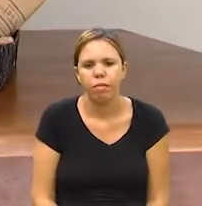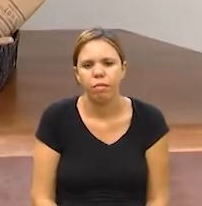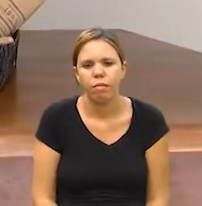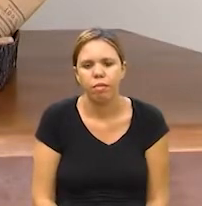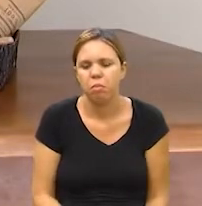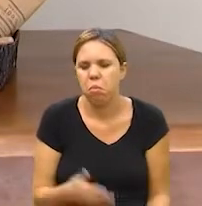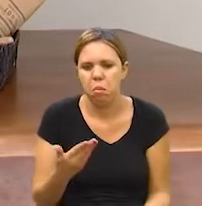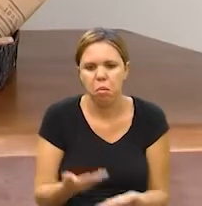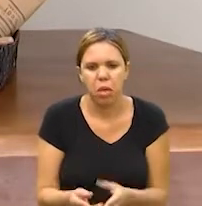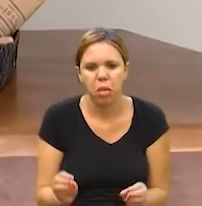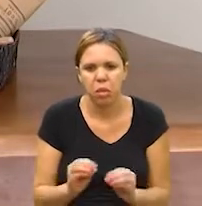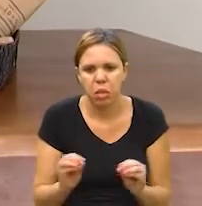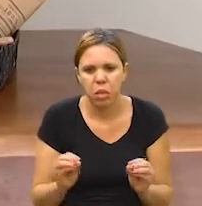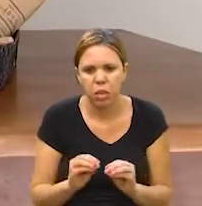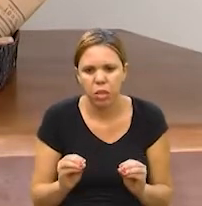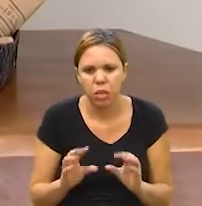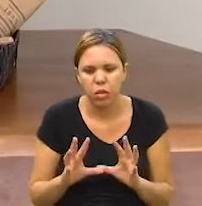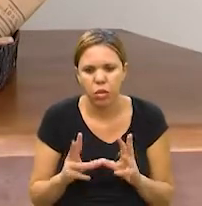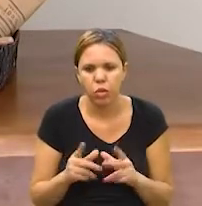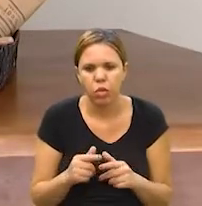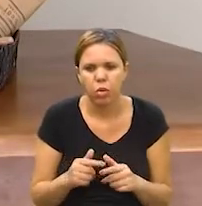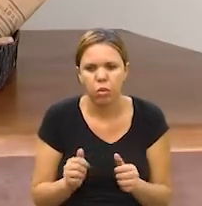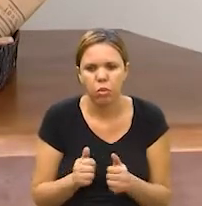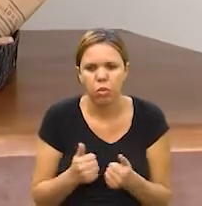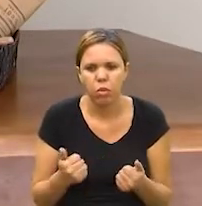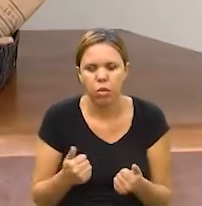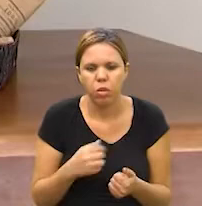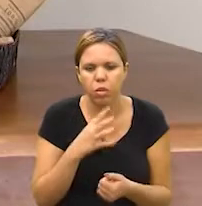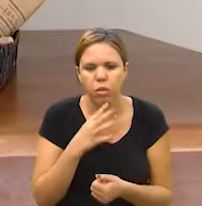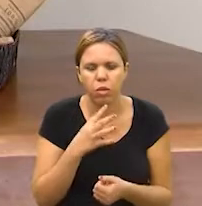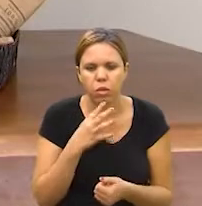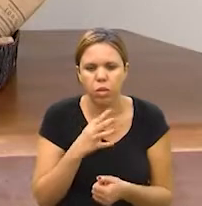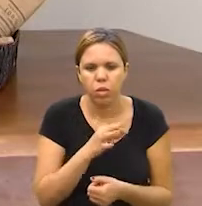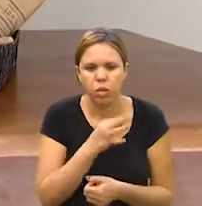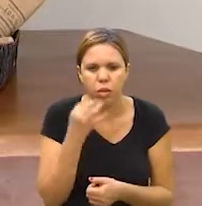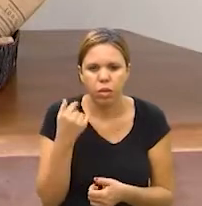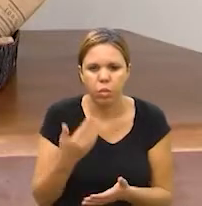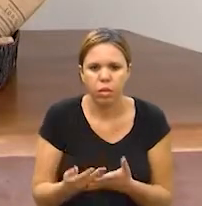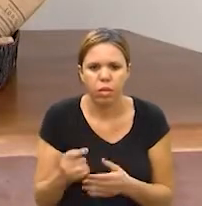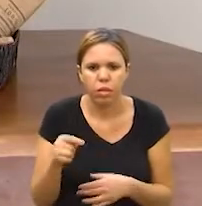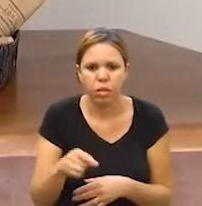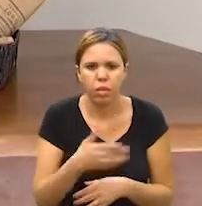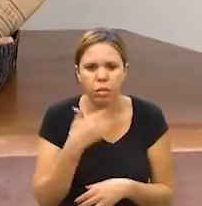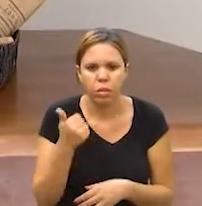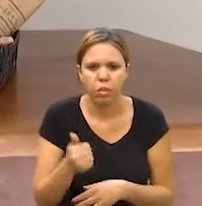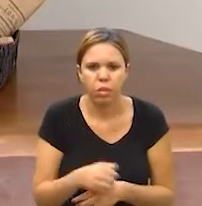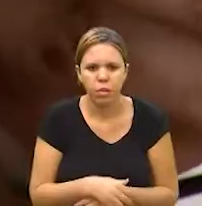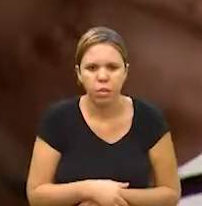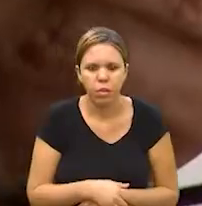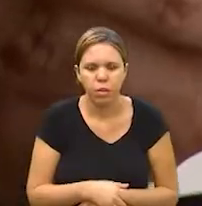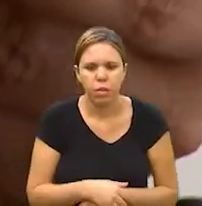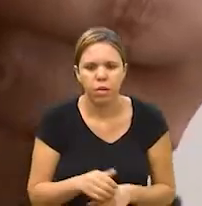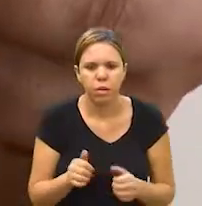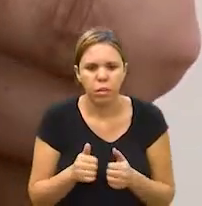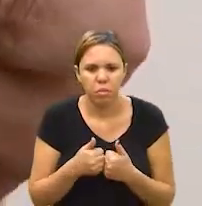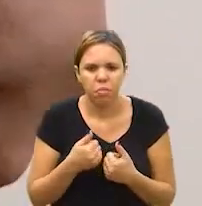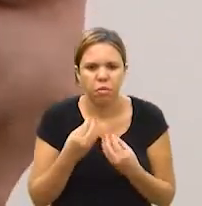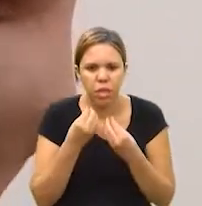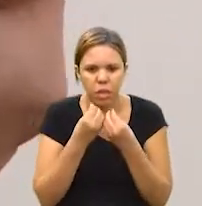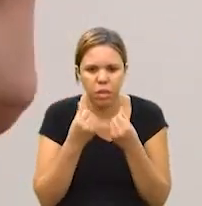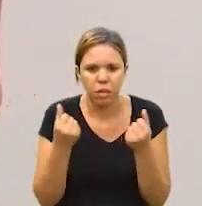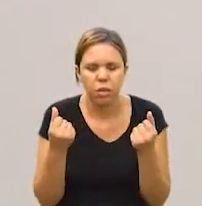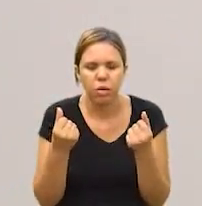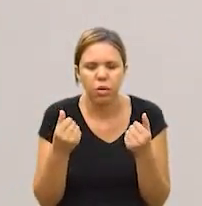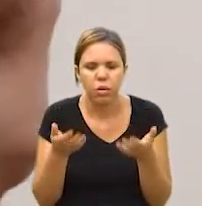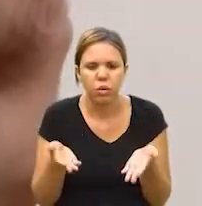Não perde nada, viu? Não. Pra esses pães que a gente conhece. Pelo contrário, eles é que perdem pra esse. É um pão bem saboroso,